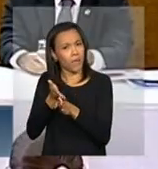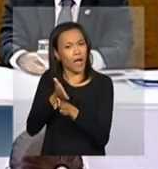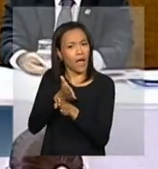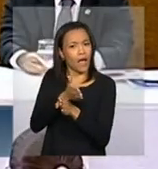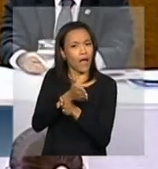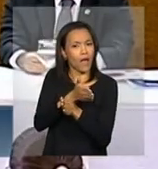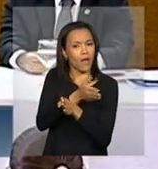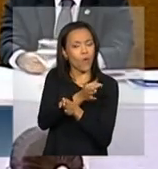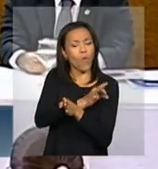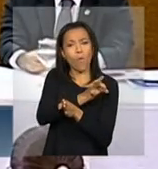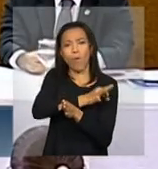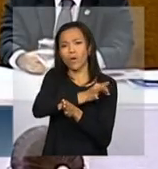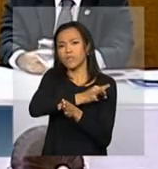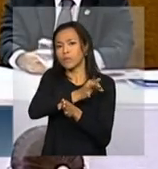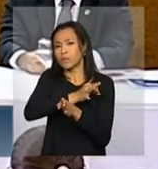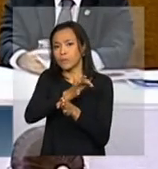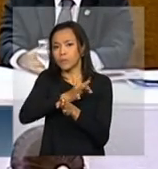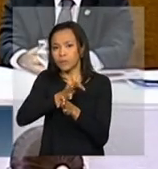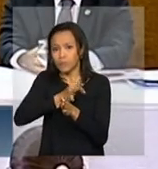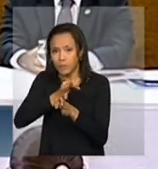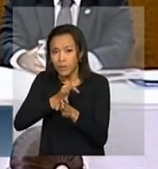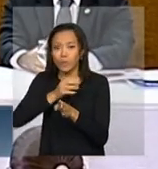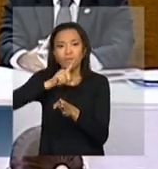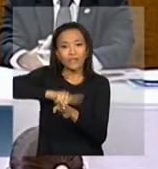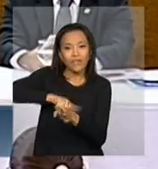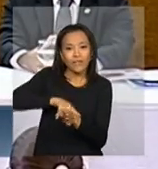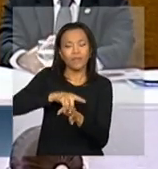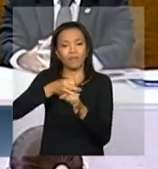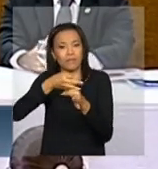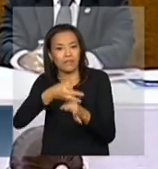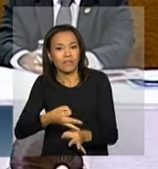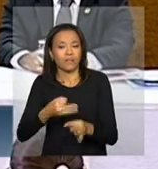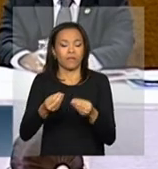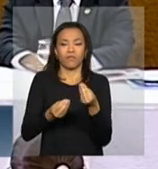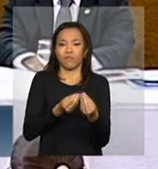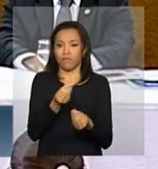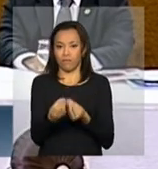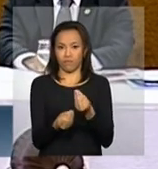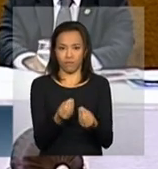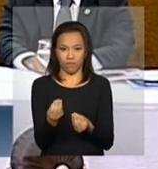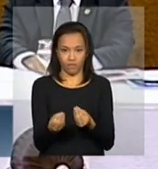que a gente vai encaixando os prazos, né?